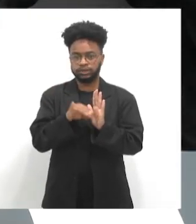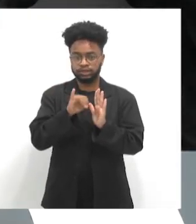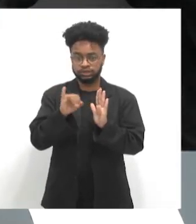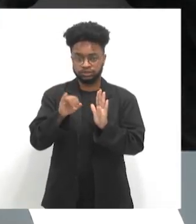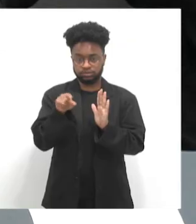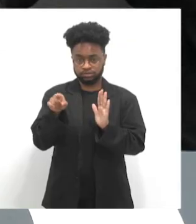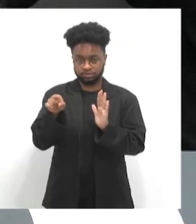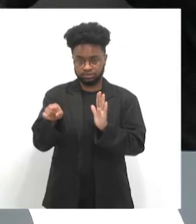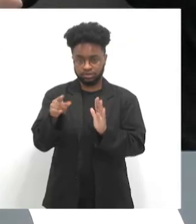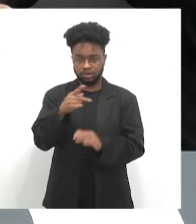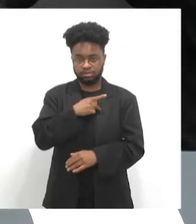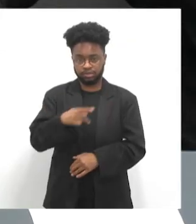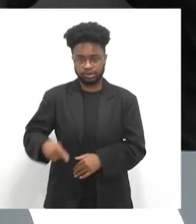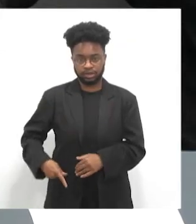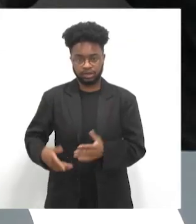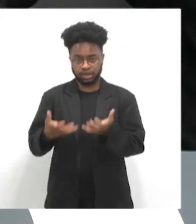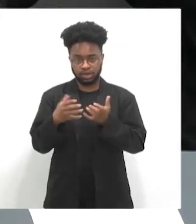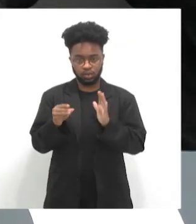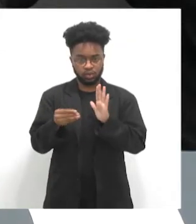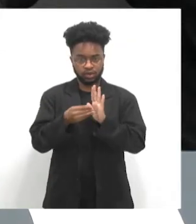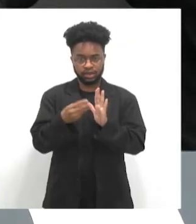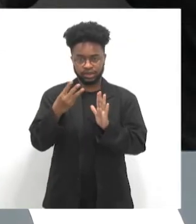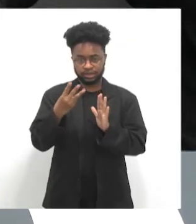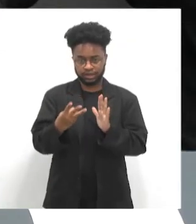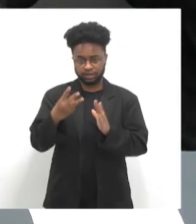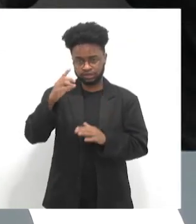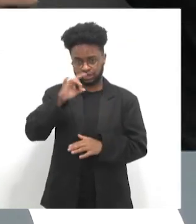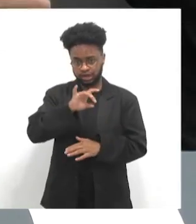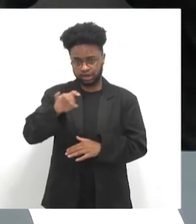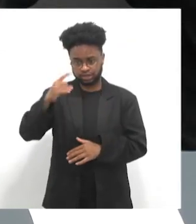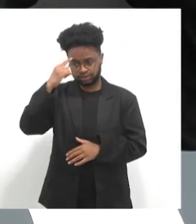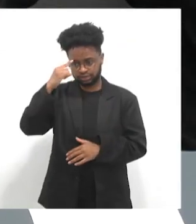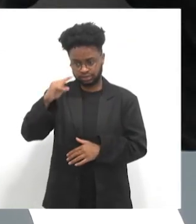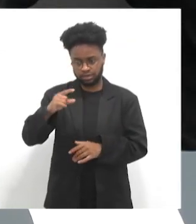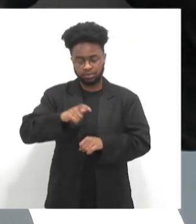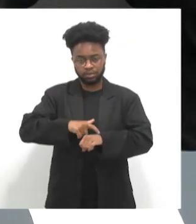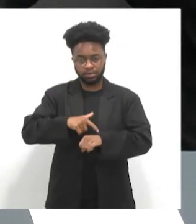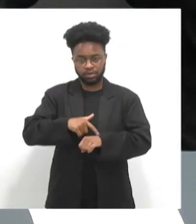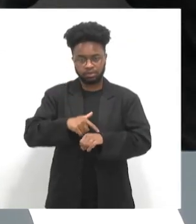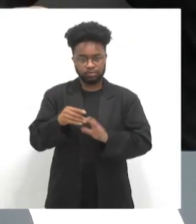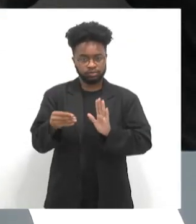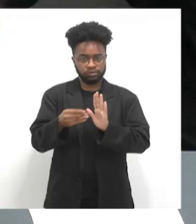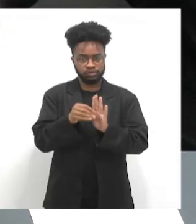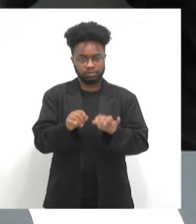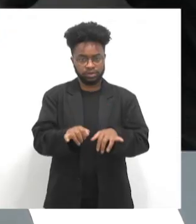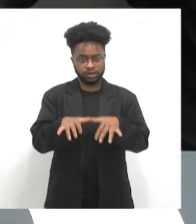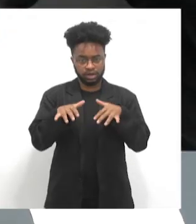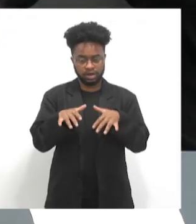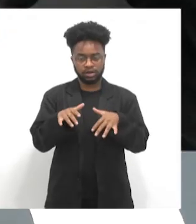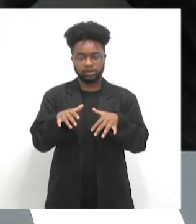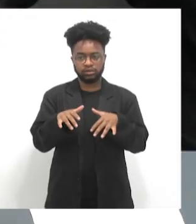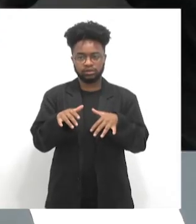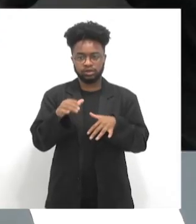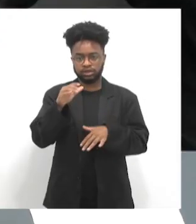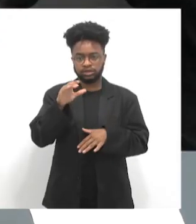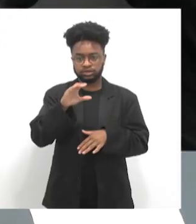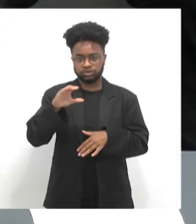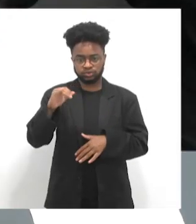quiser botar 3 por semana, na hora que for a plenário, a